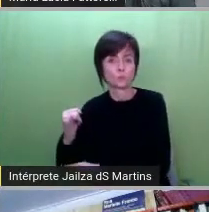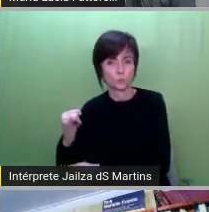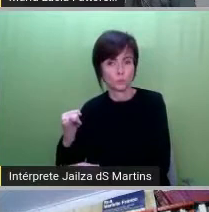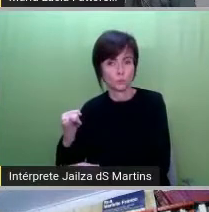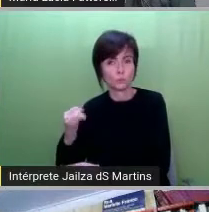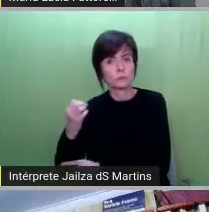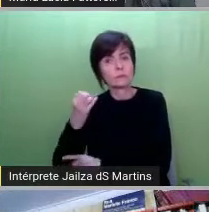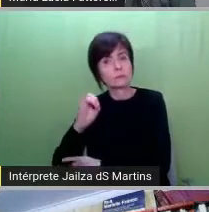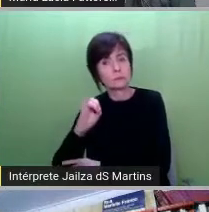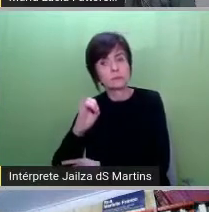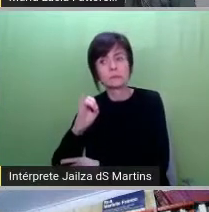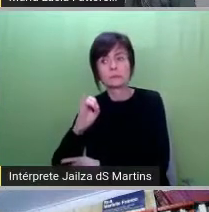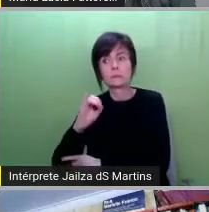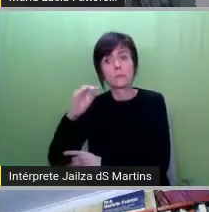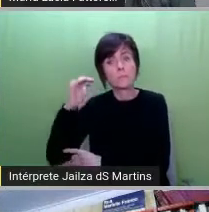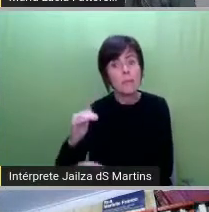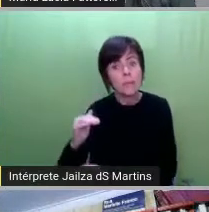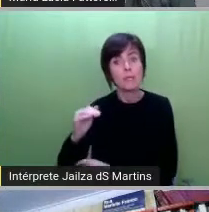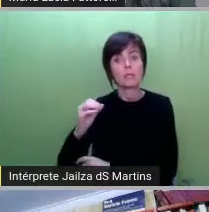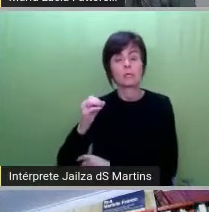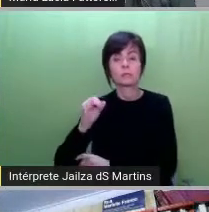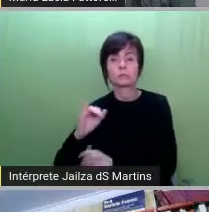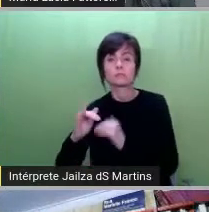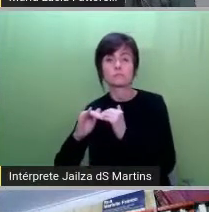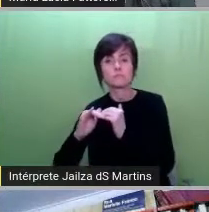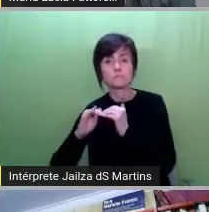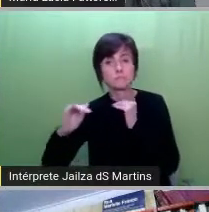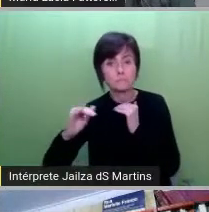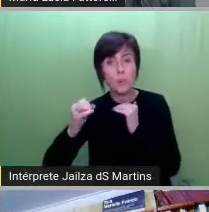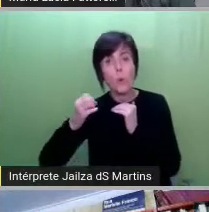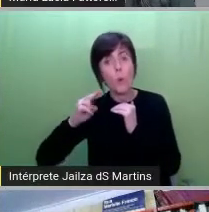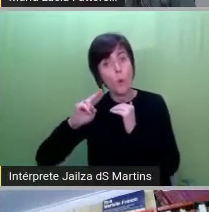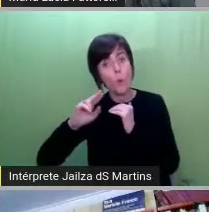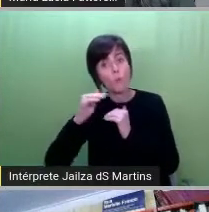ou redução da taxa Selic, ou a taxa básica de juros.